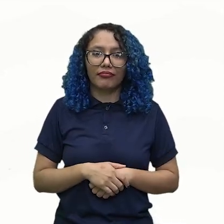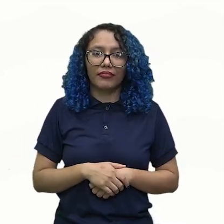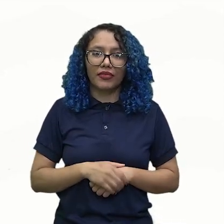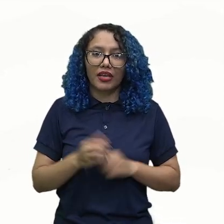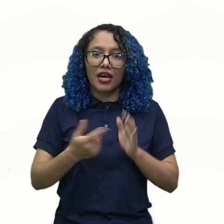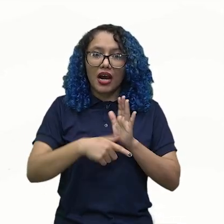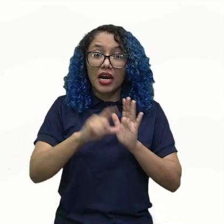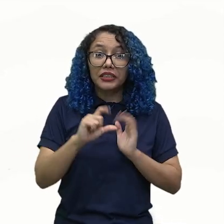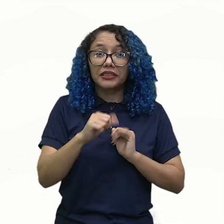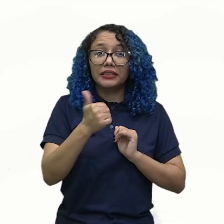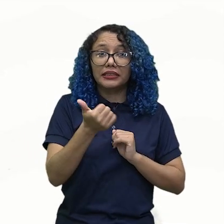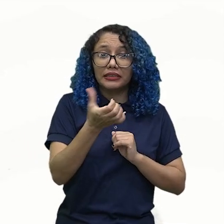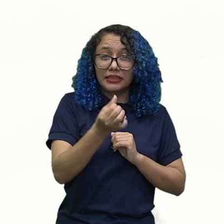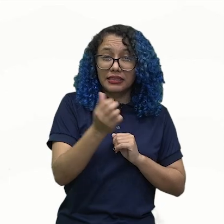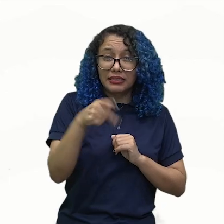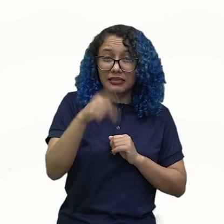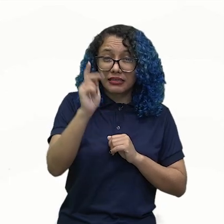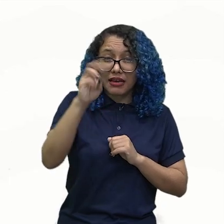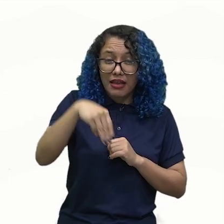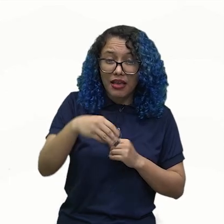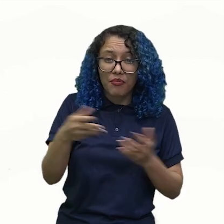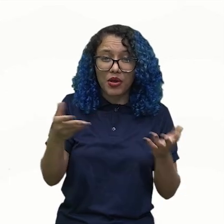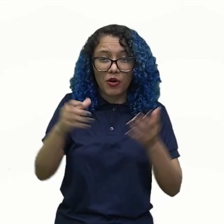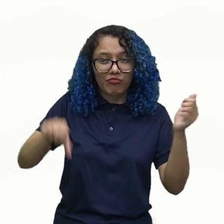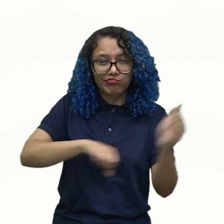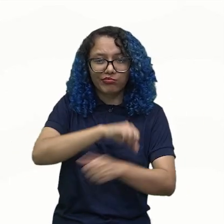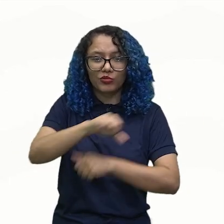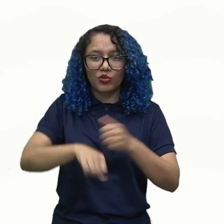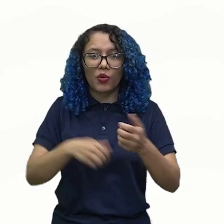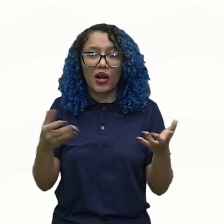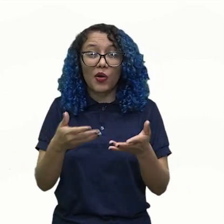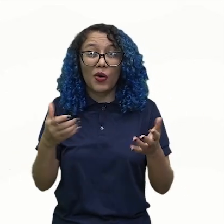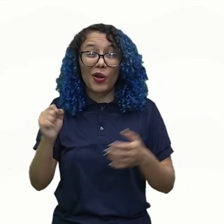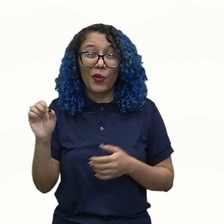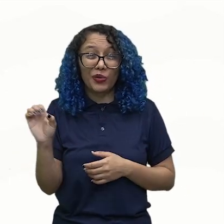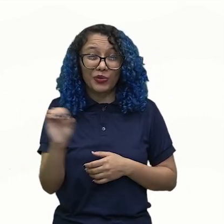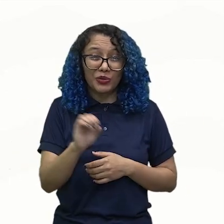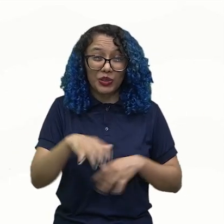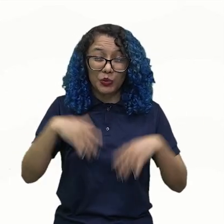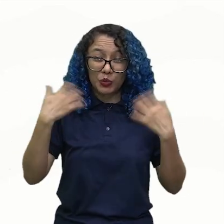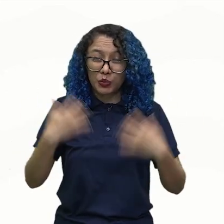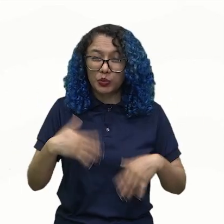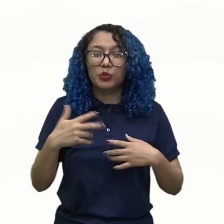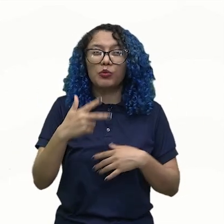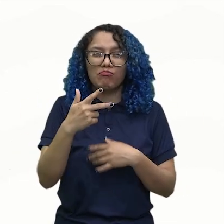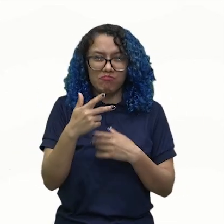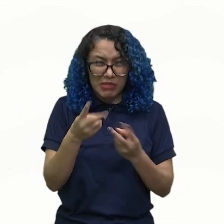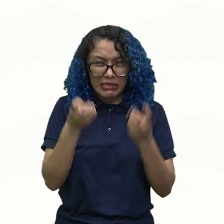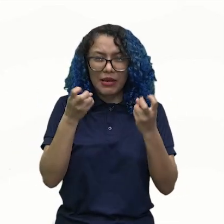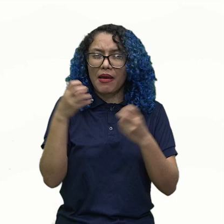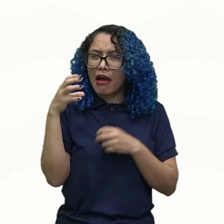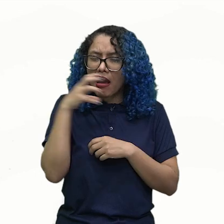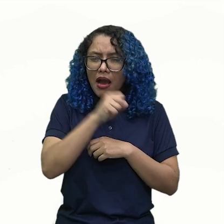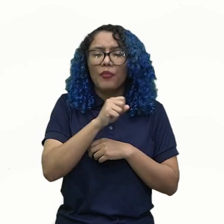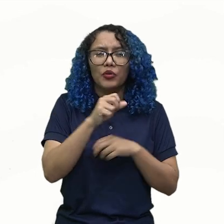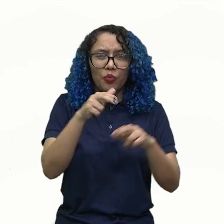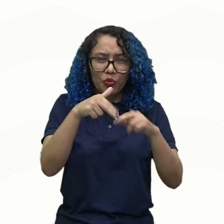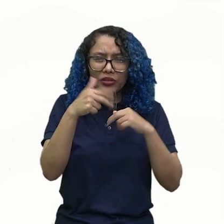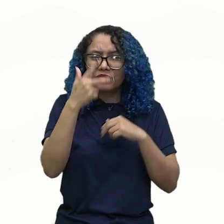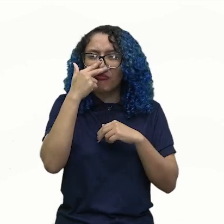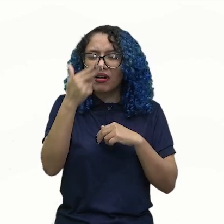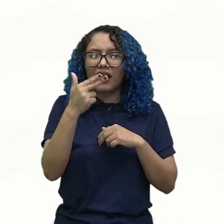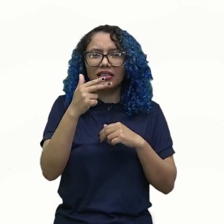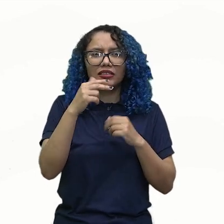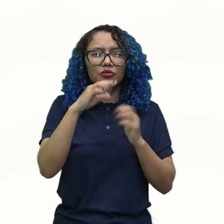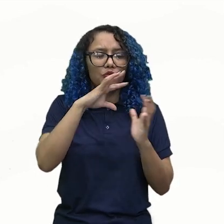a 1.100 quilômetros por hora, né. Olha como é tudo muito rápido. E é isso que dá essa sensação